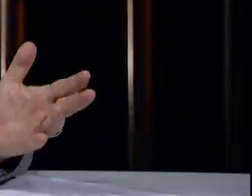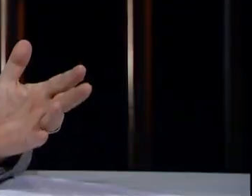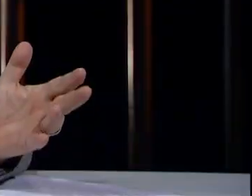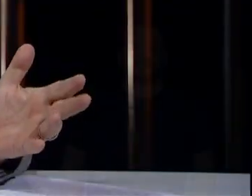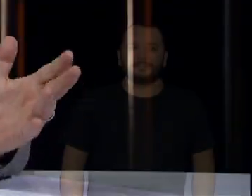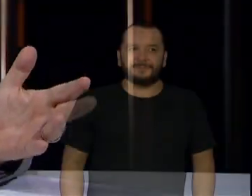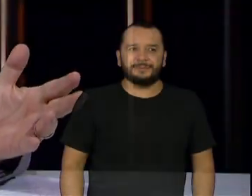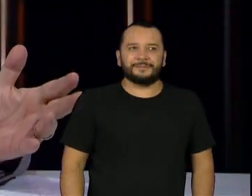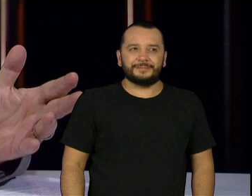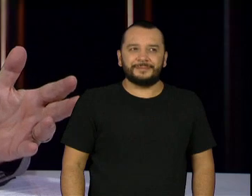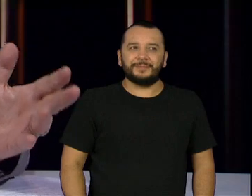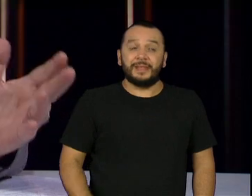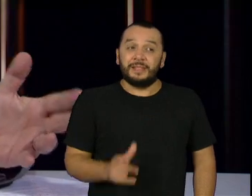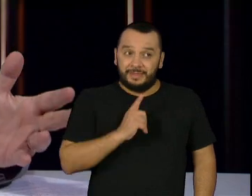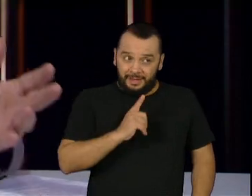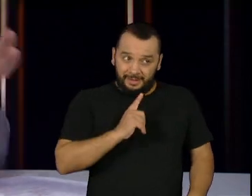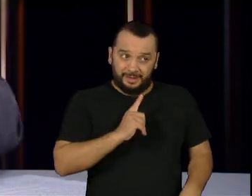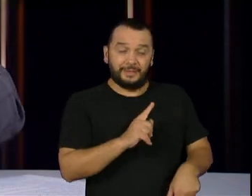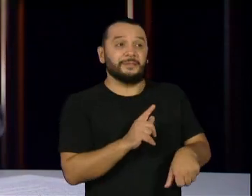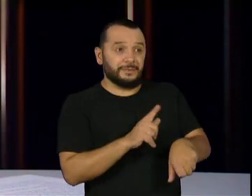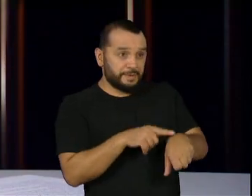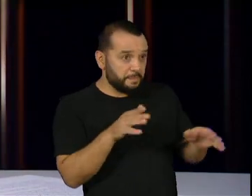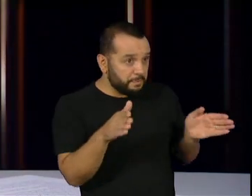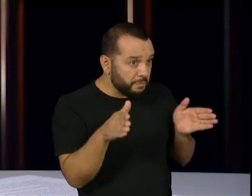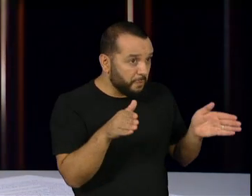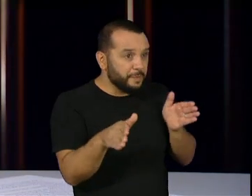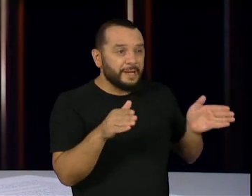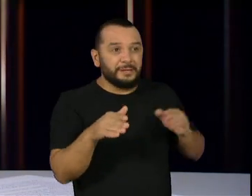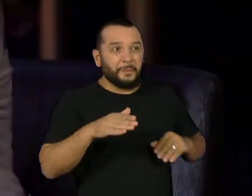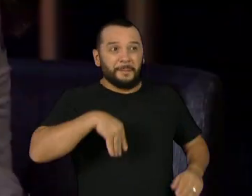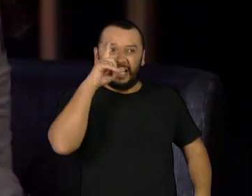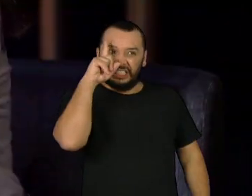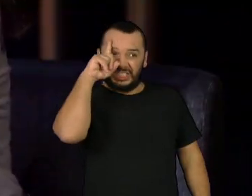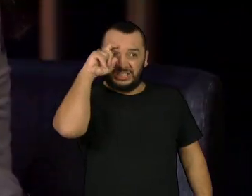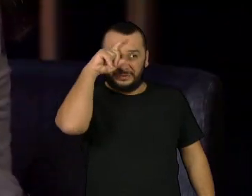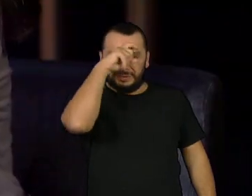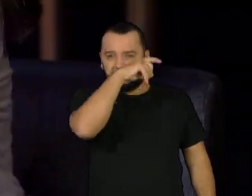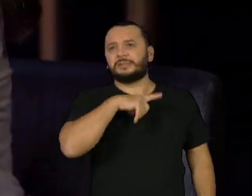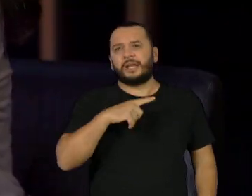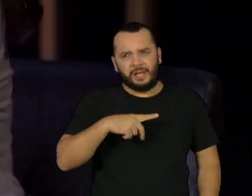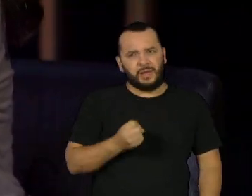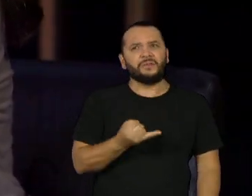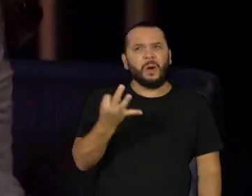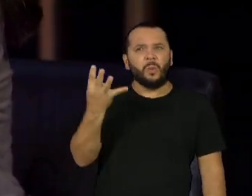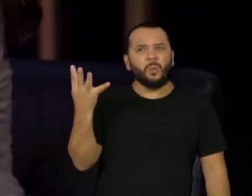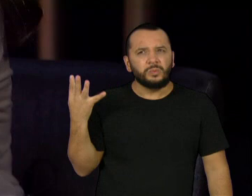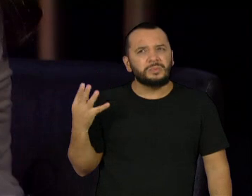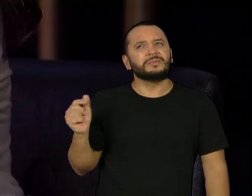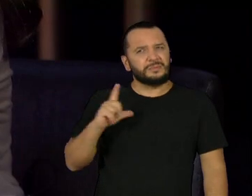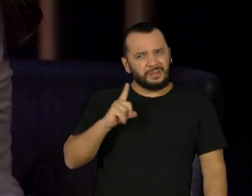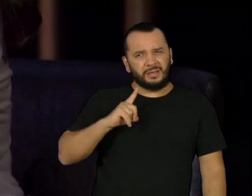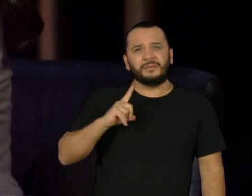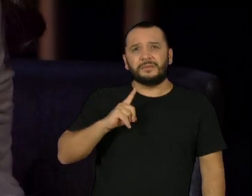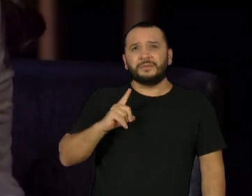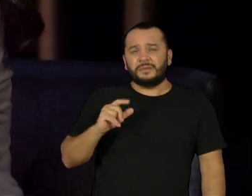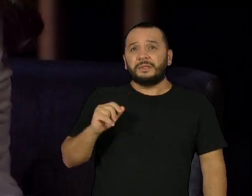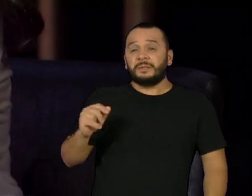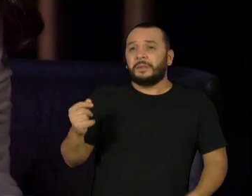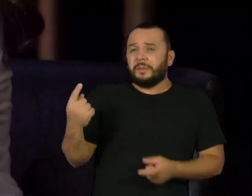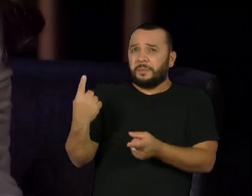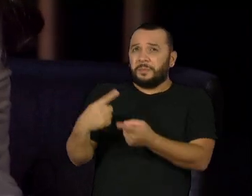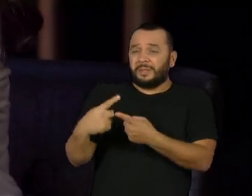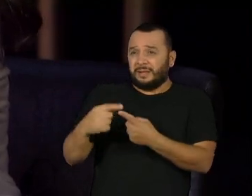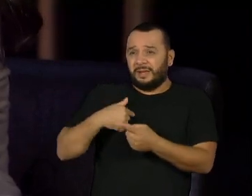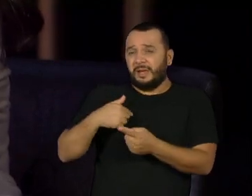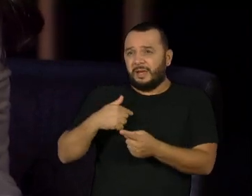Teve um momento que foi o mais dramático dessa travessia? Tiveram alguns, assim. Quando eu perdi os pilotos automáticos, eu